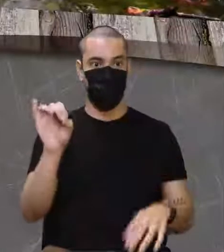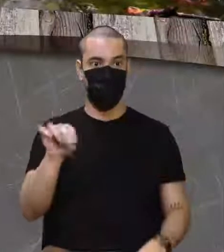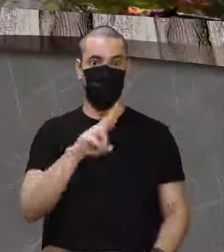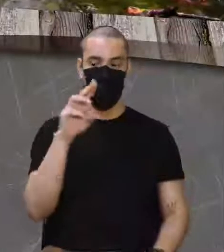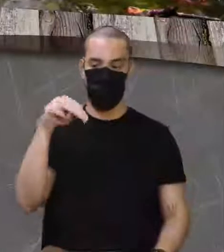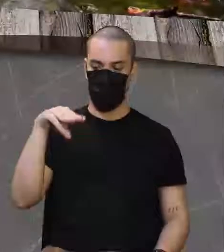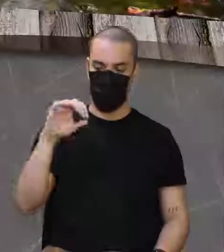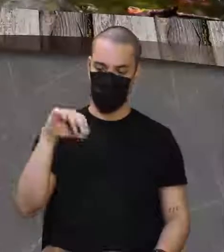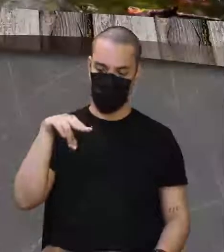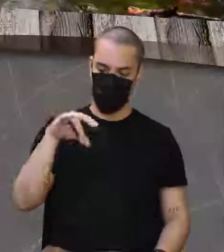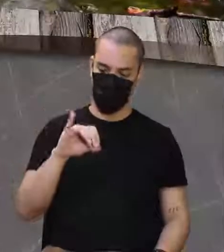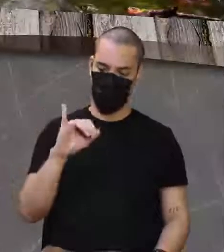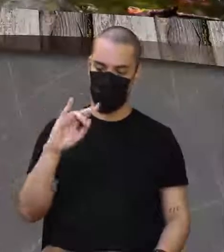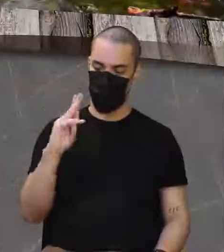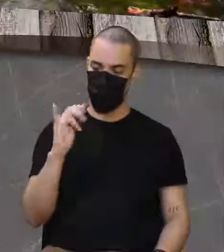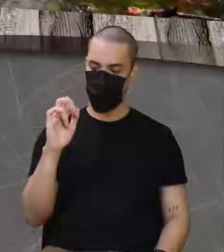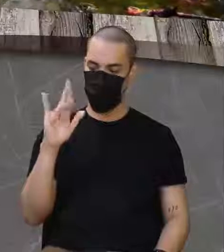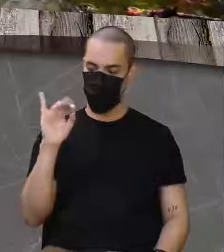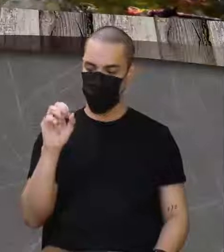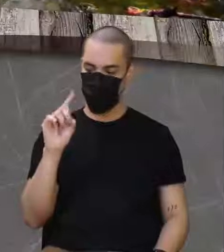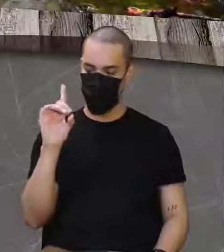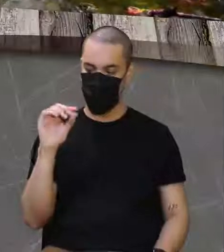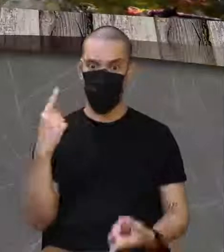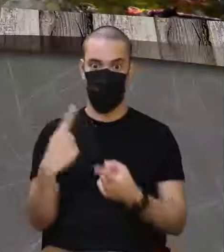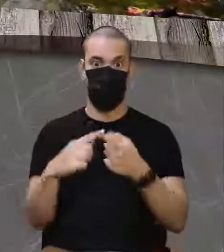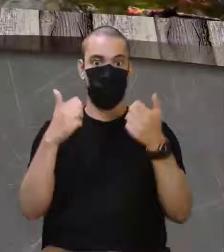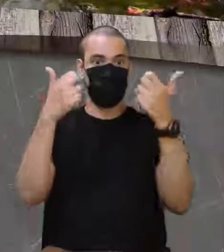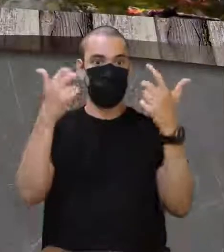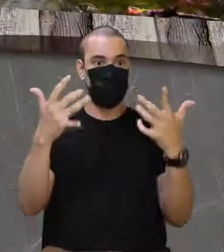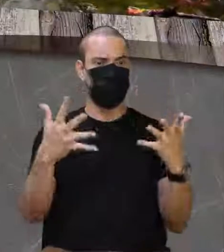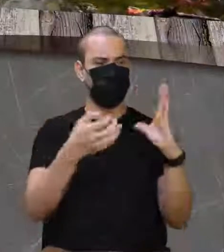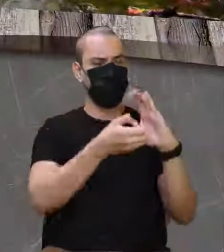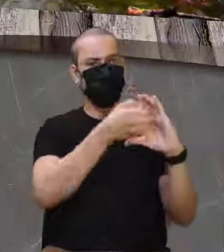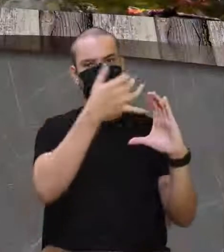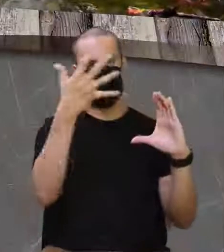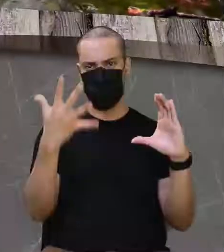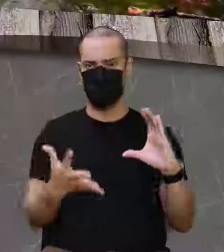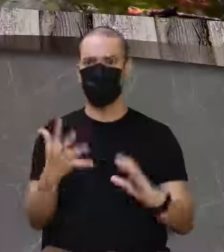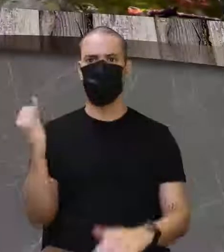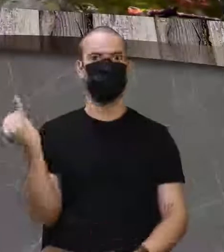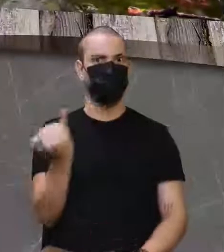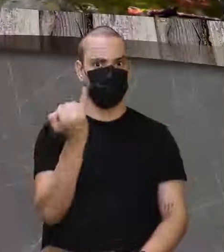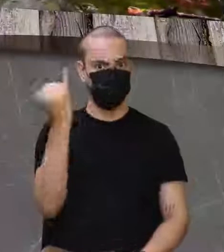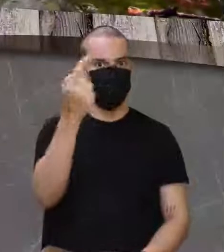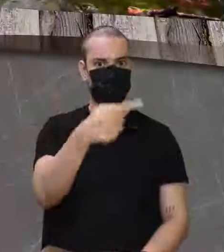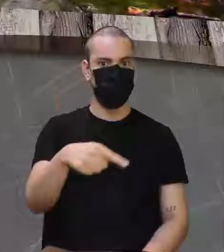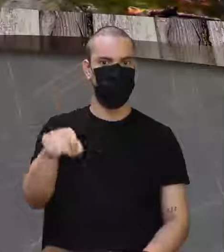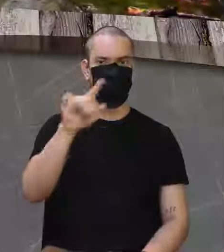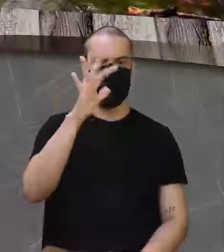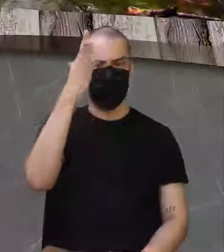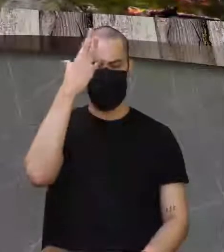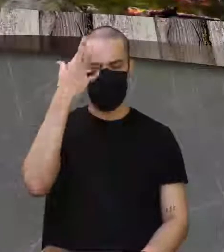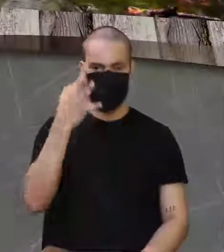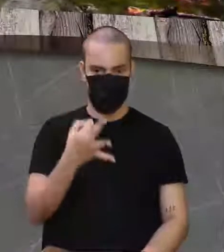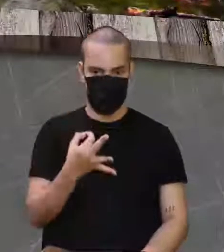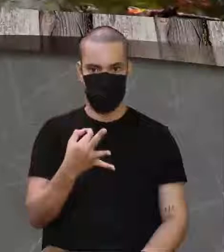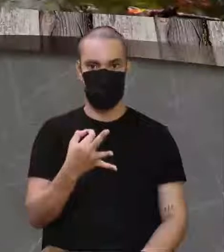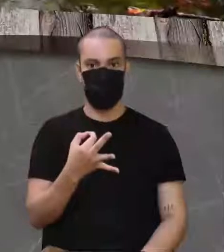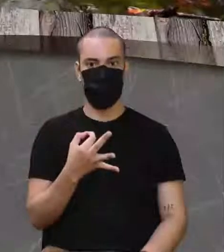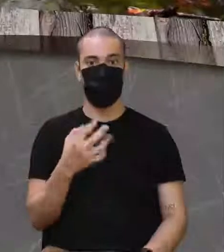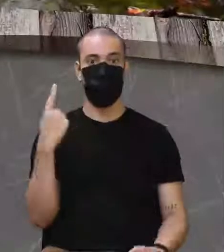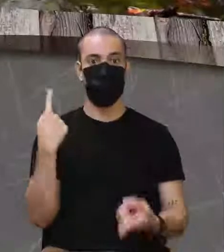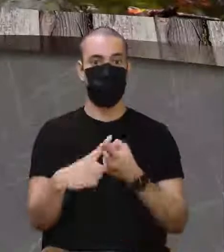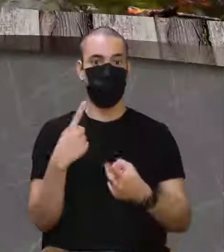monohibridismo, né? Porque ele trabalhou com uma única característica. Gente, é muito importante isso, tá? Para vocês frisarem isso.